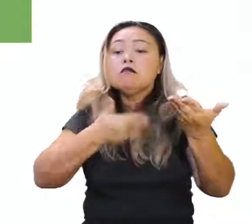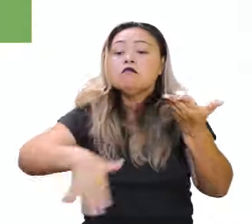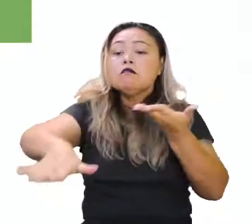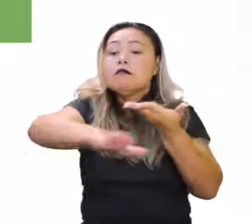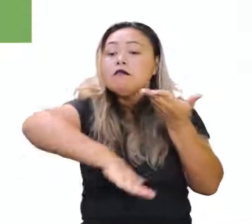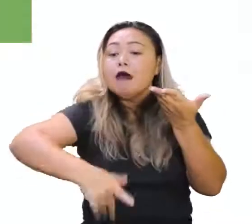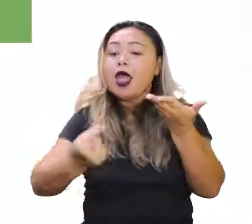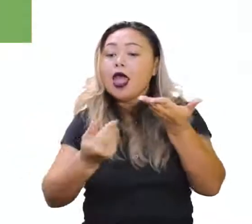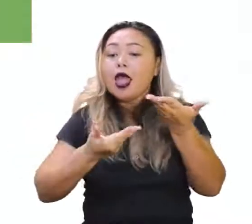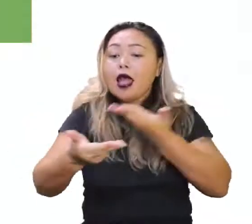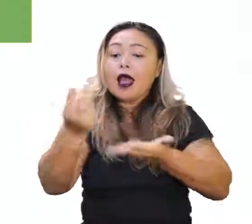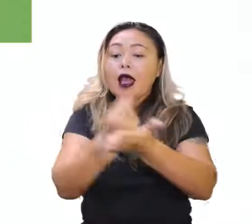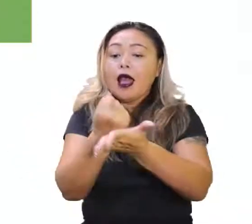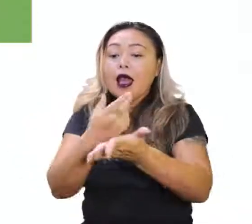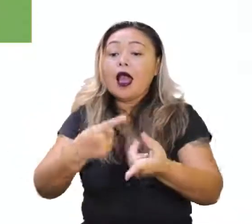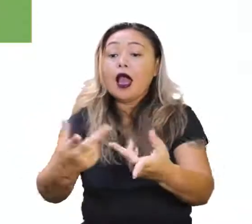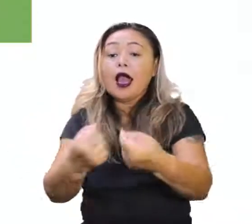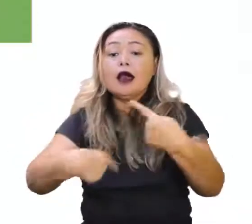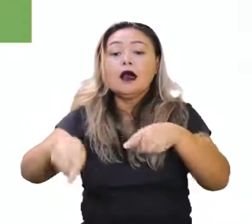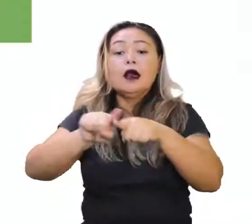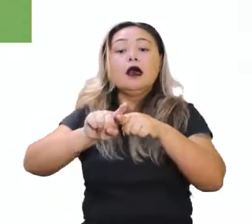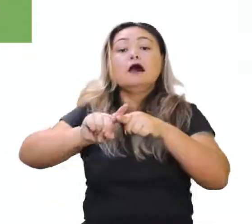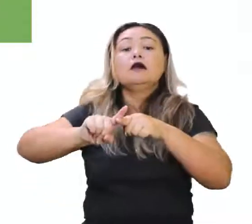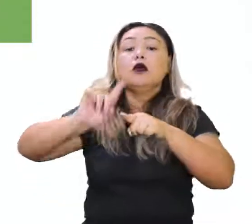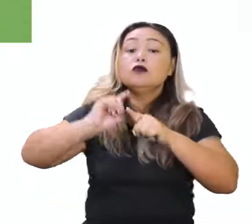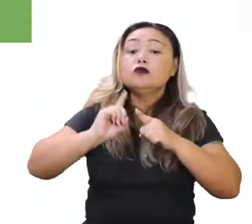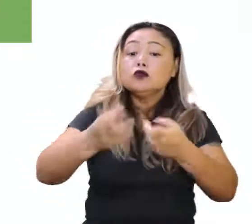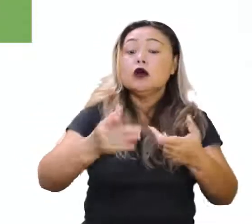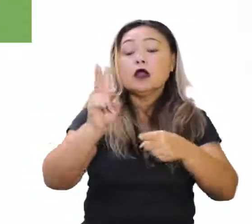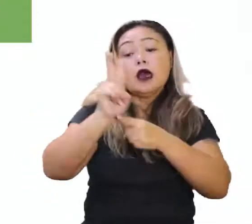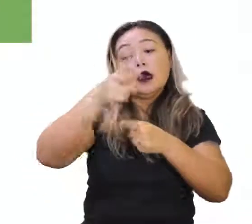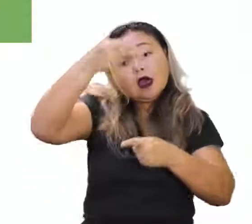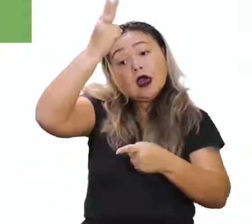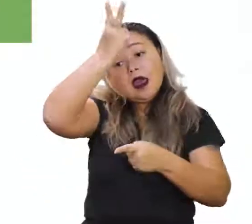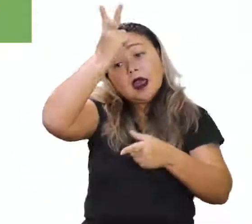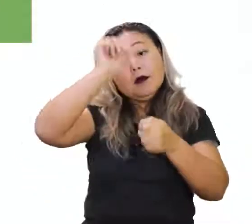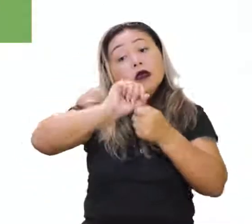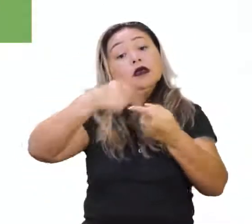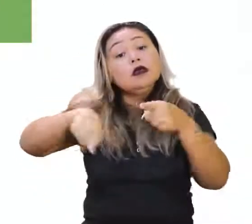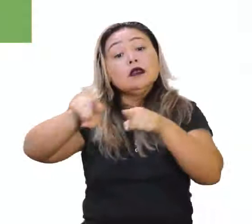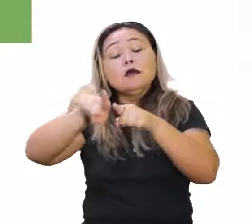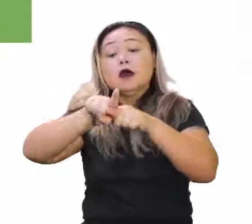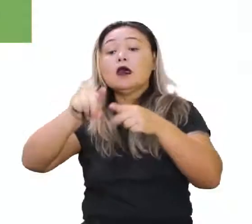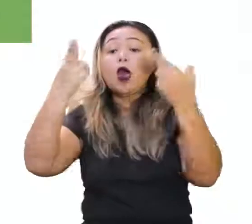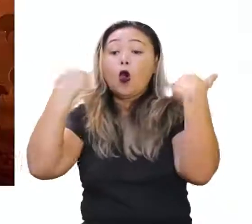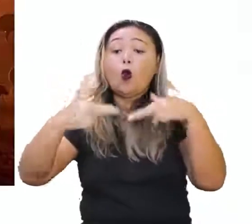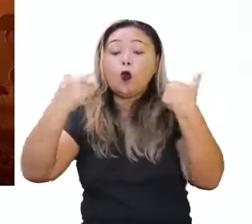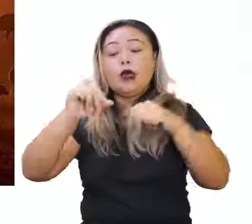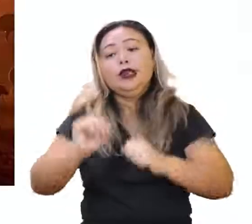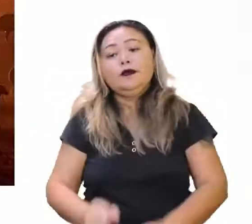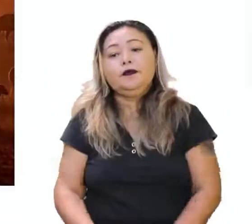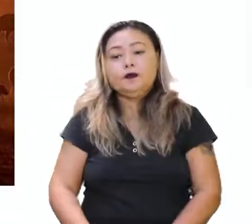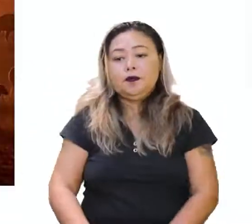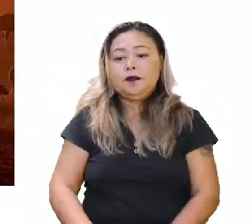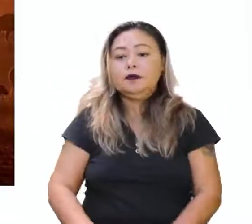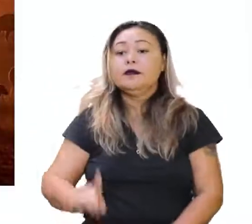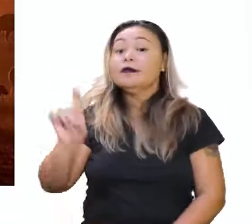para a criação de cabra, mas os derivados provenientes, da criação de cabra e ovelhas. Então